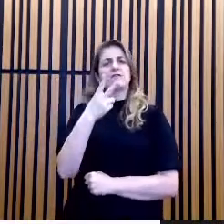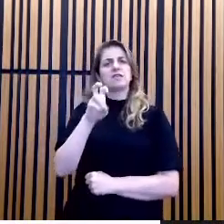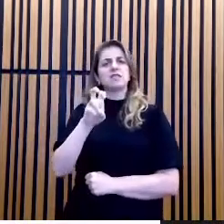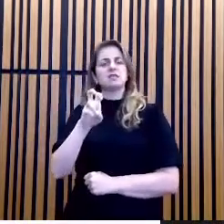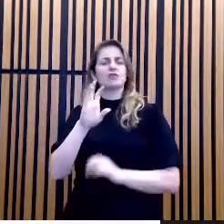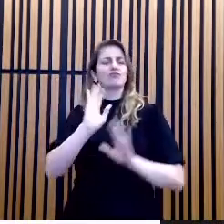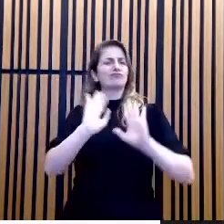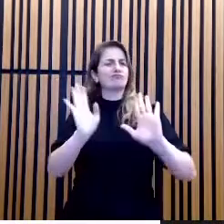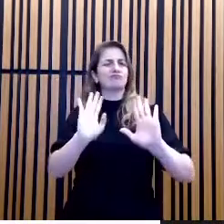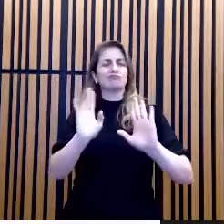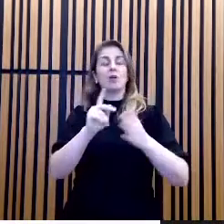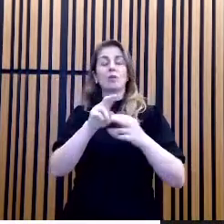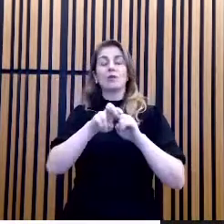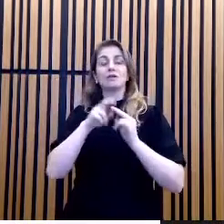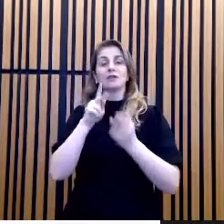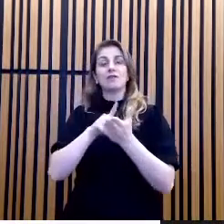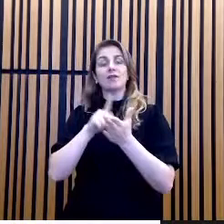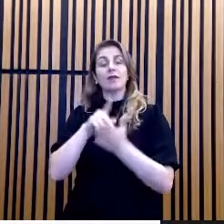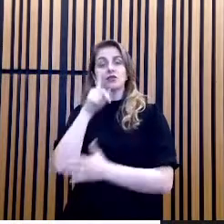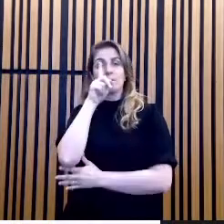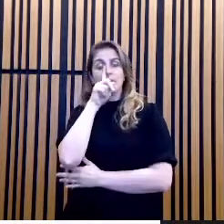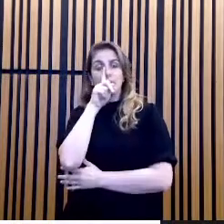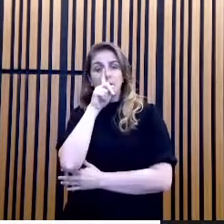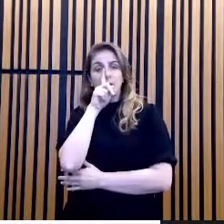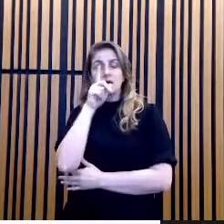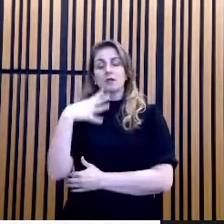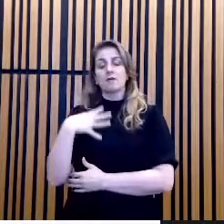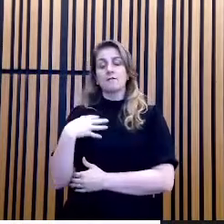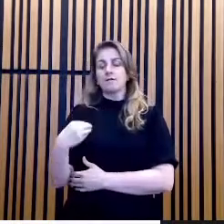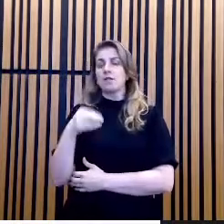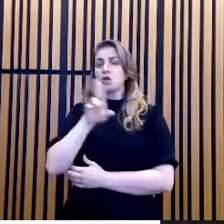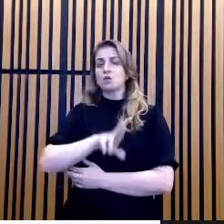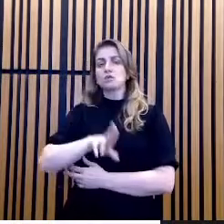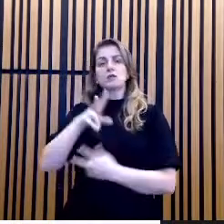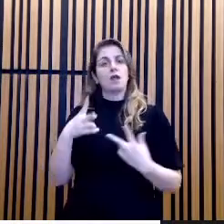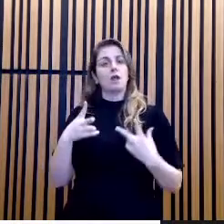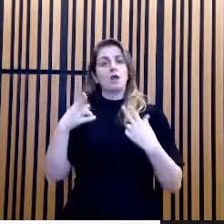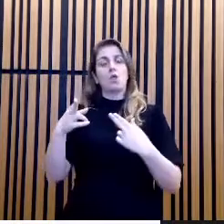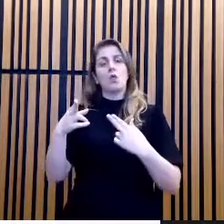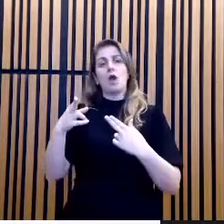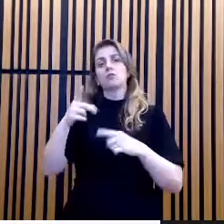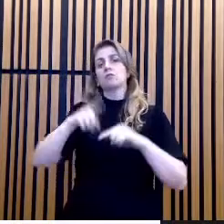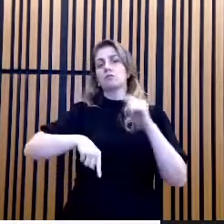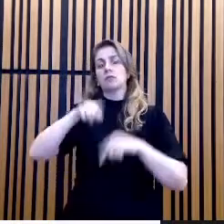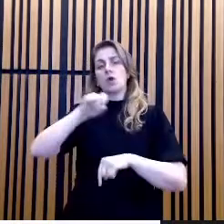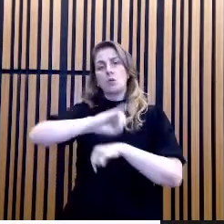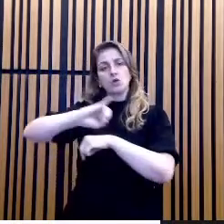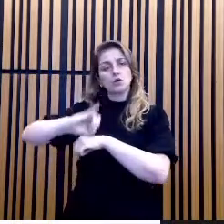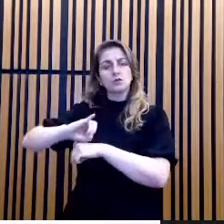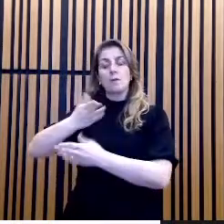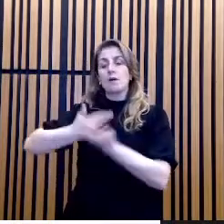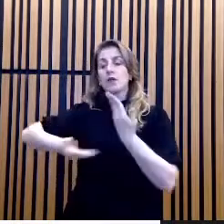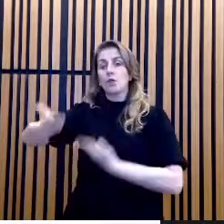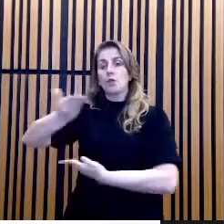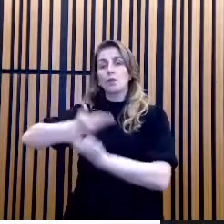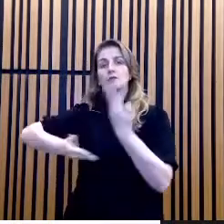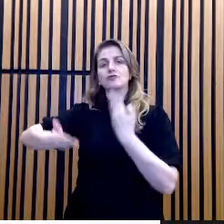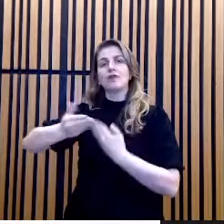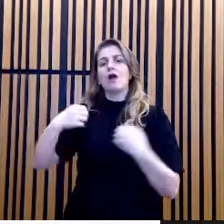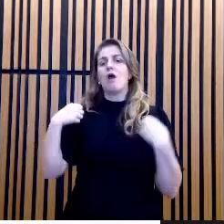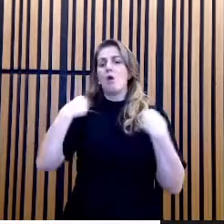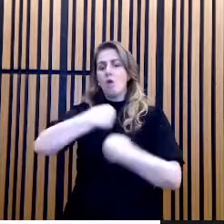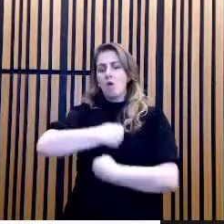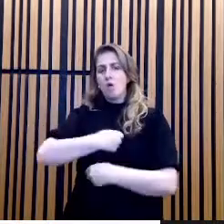Porque a mãe e a filha podem hoje usar o mesmo produto. Elas podem compartilhar o seu closet, o